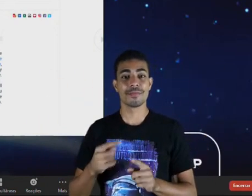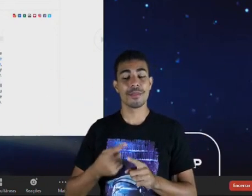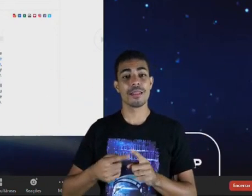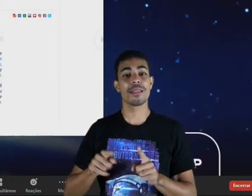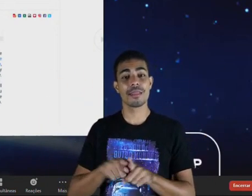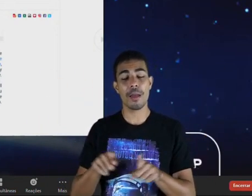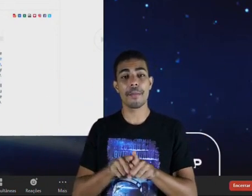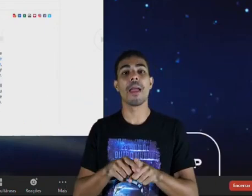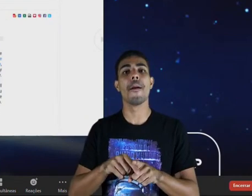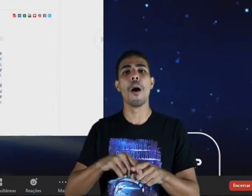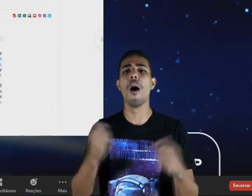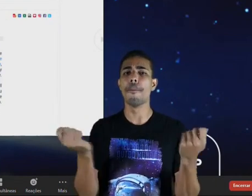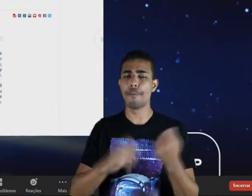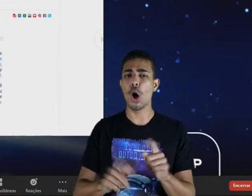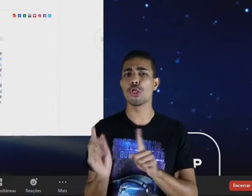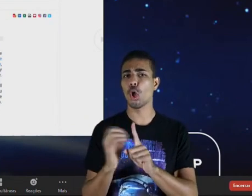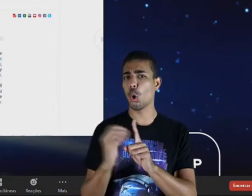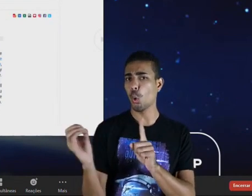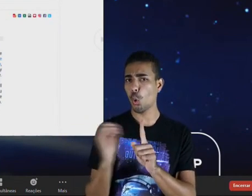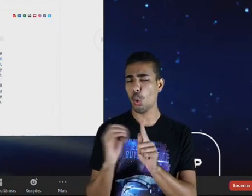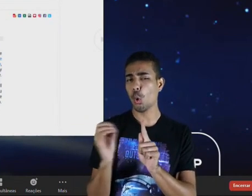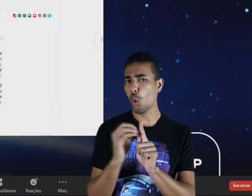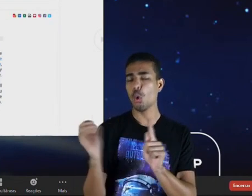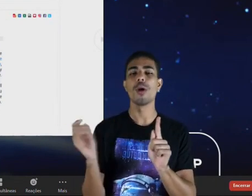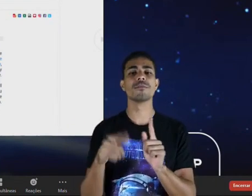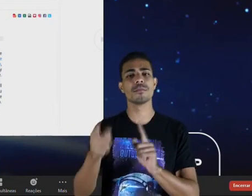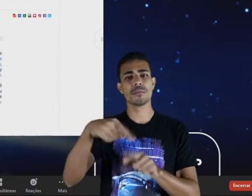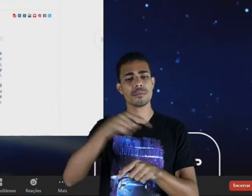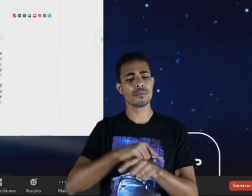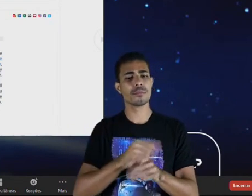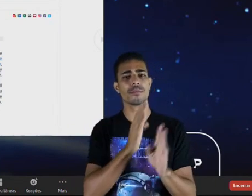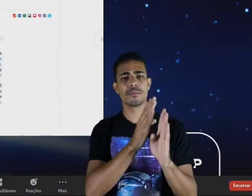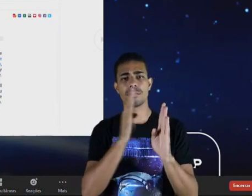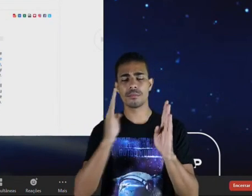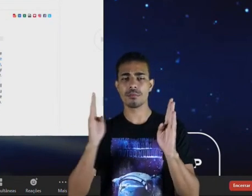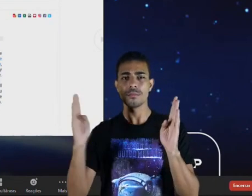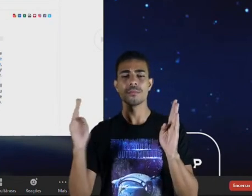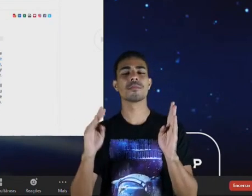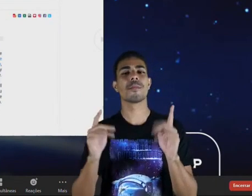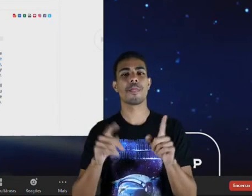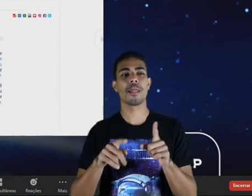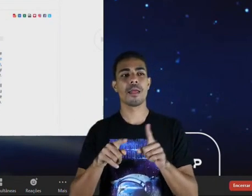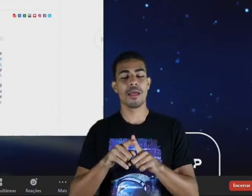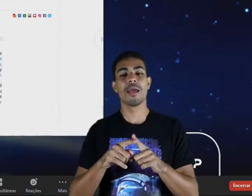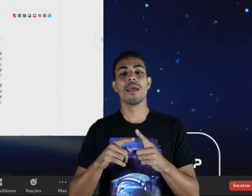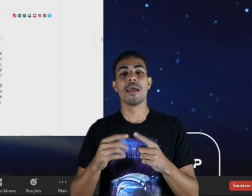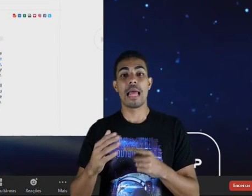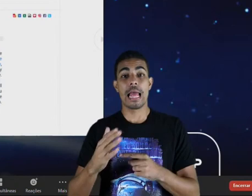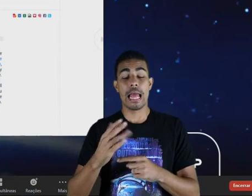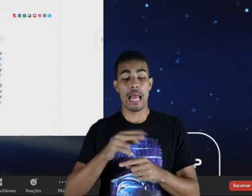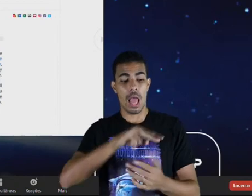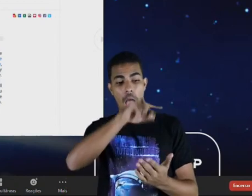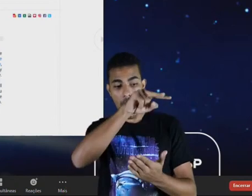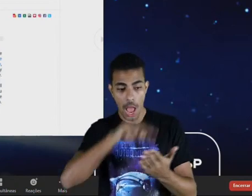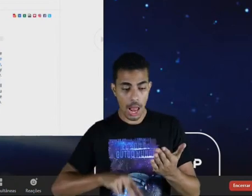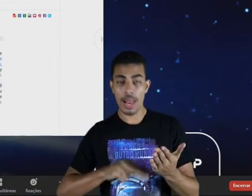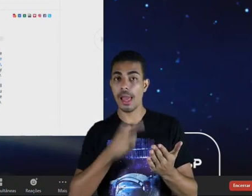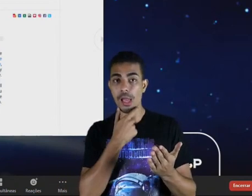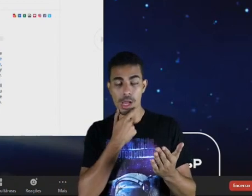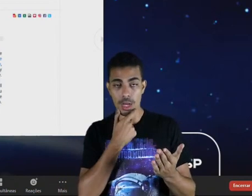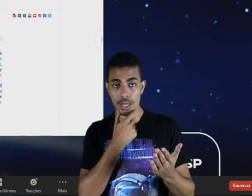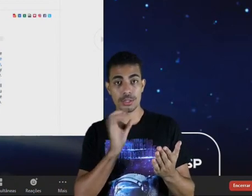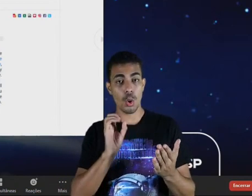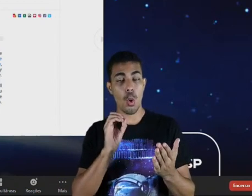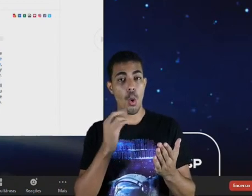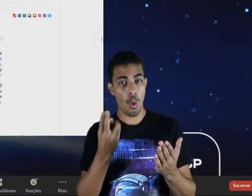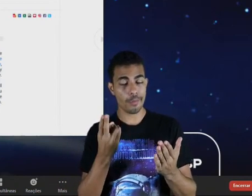e digita lá. E você não tem só comentário bíblico. Se você quiser a Bíblia em inglês, parafraseada,